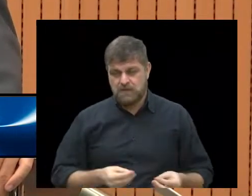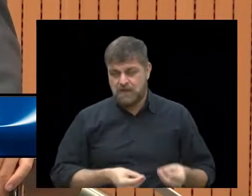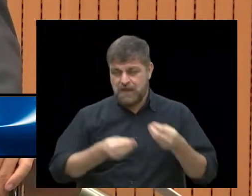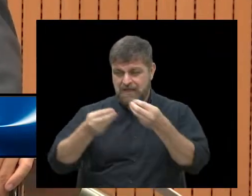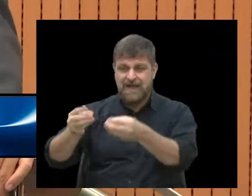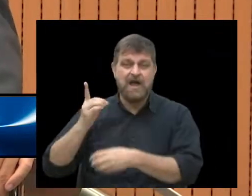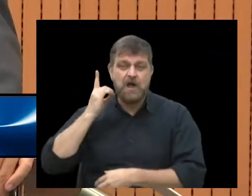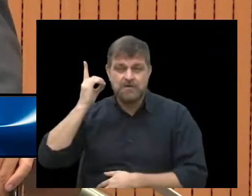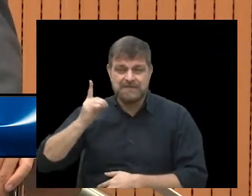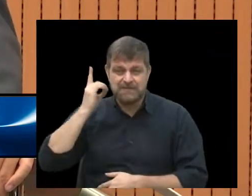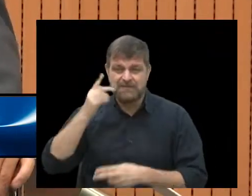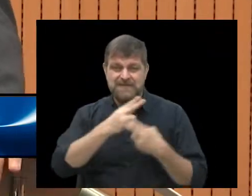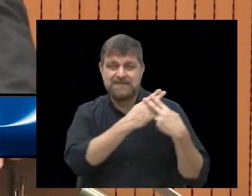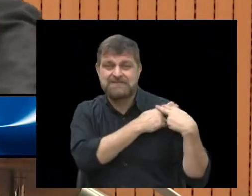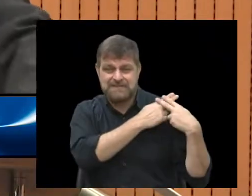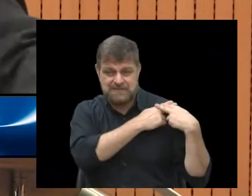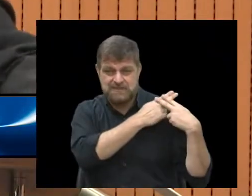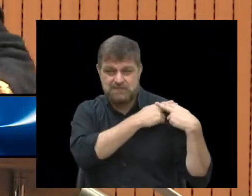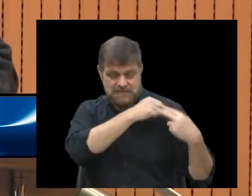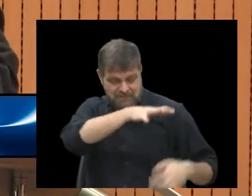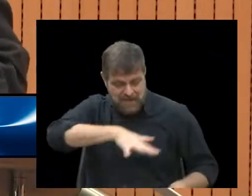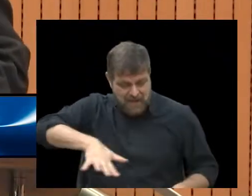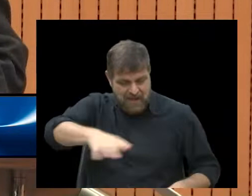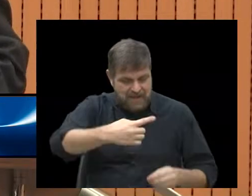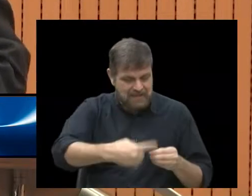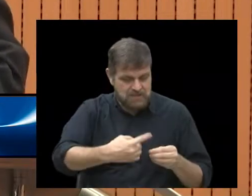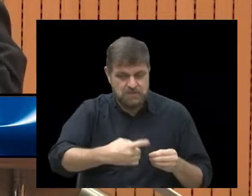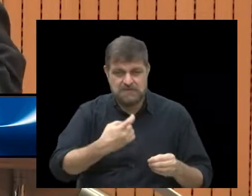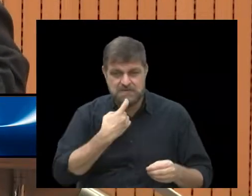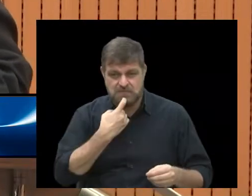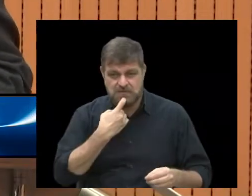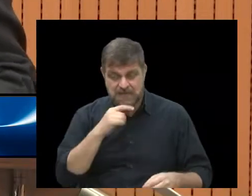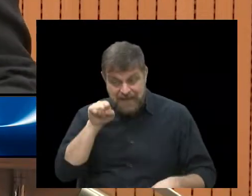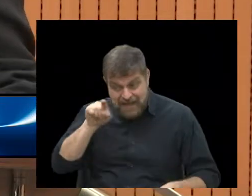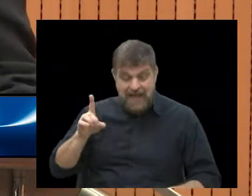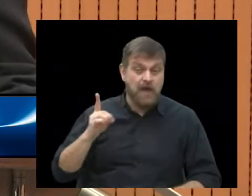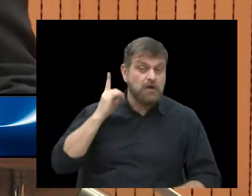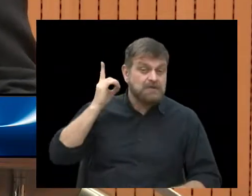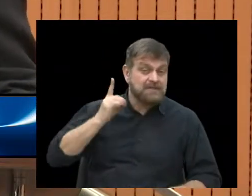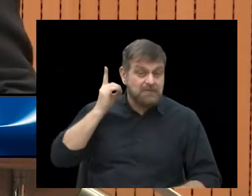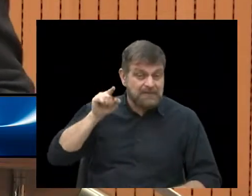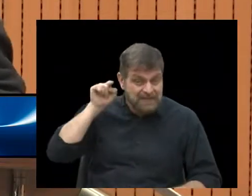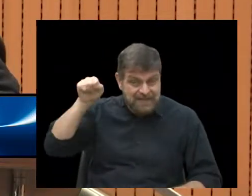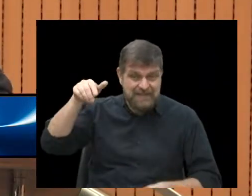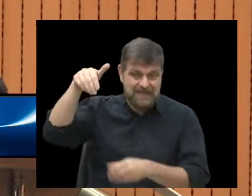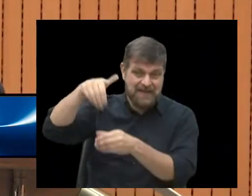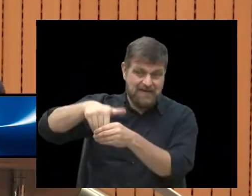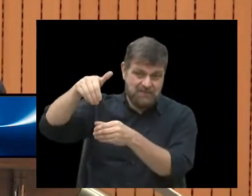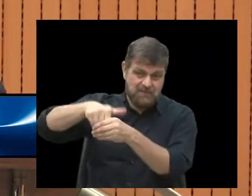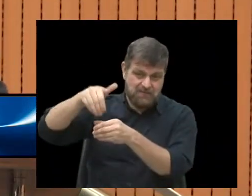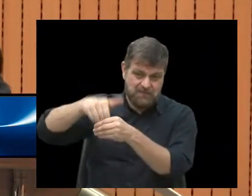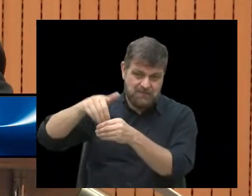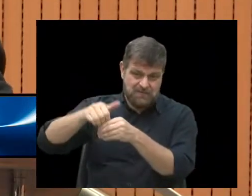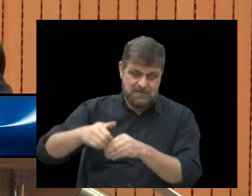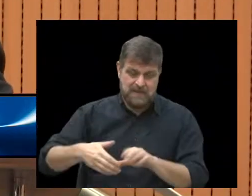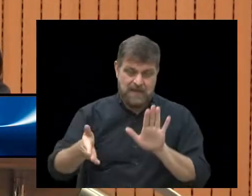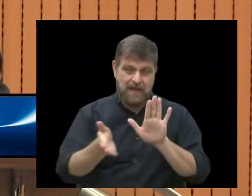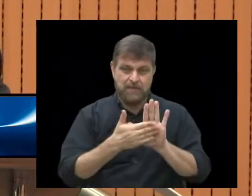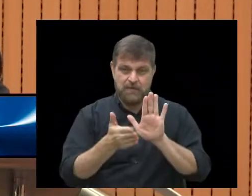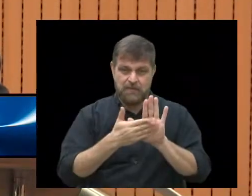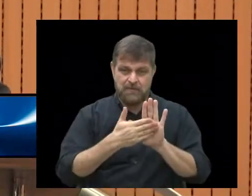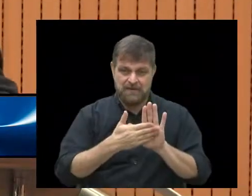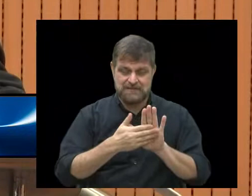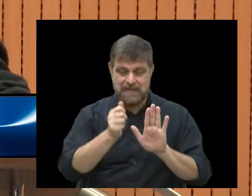da região, aos parlamentares que terão a responsabilidade de votar a reforma da